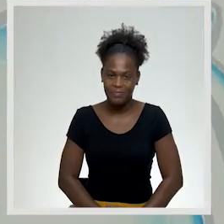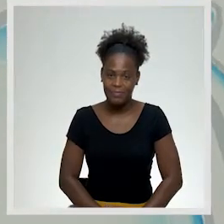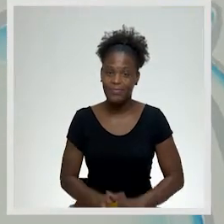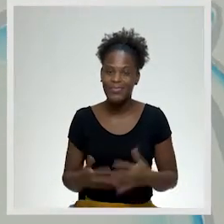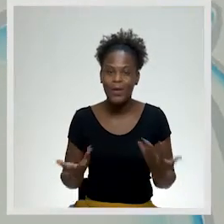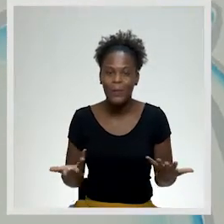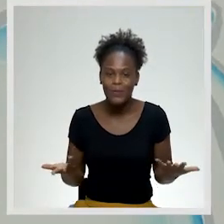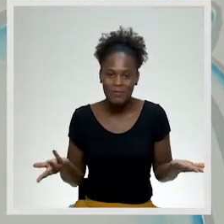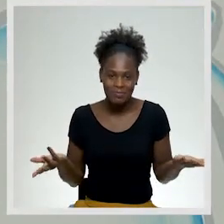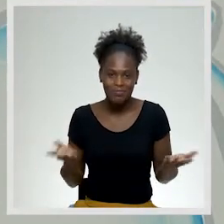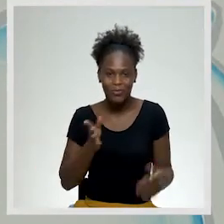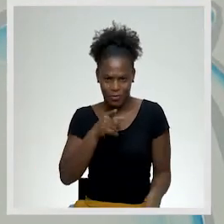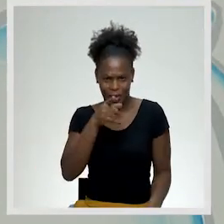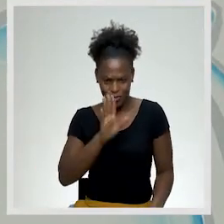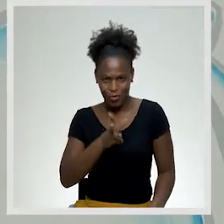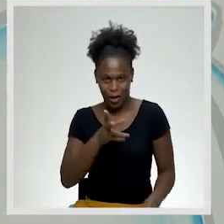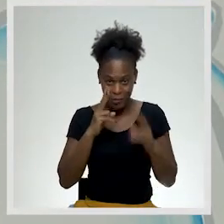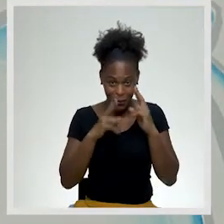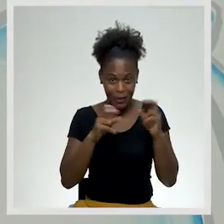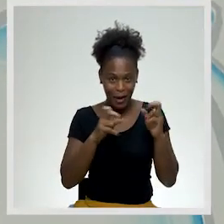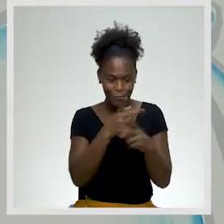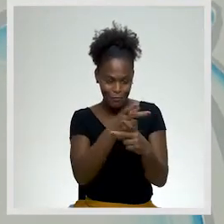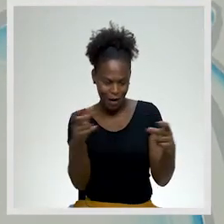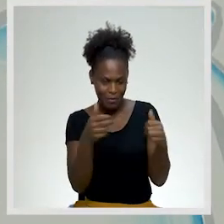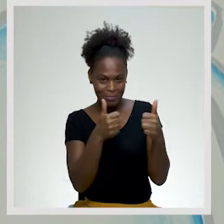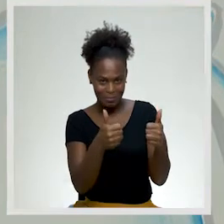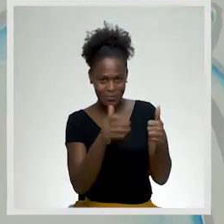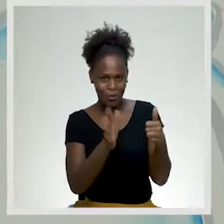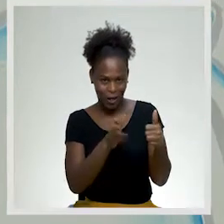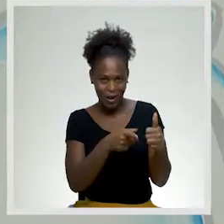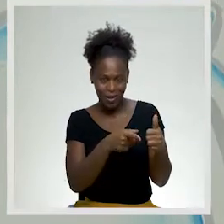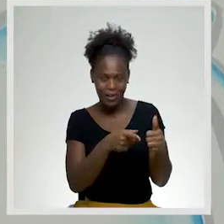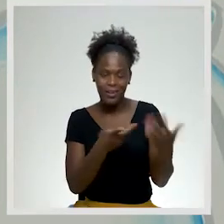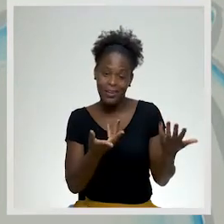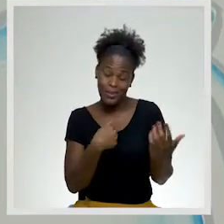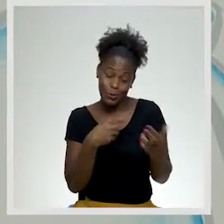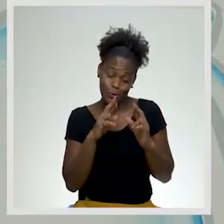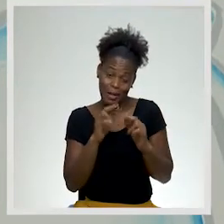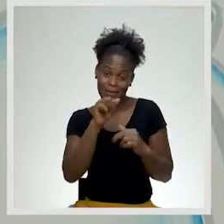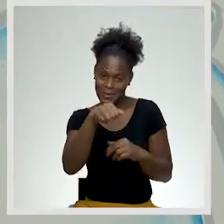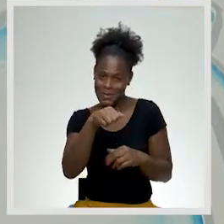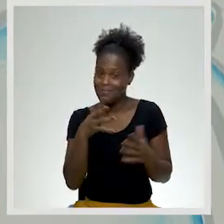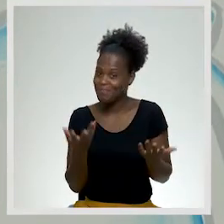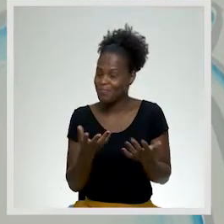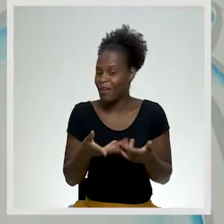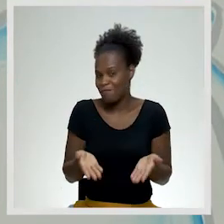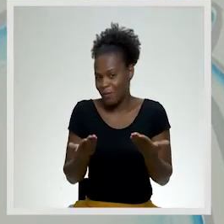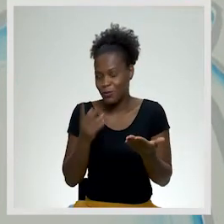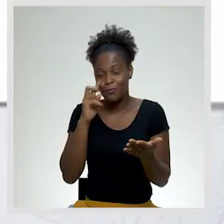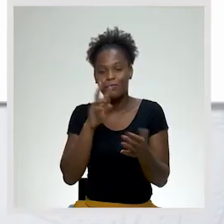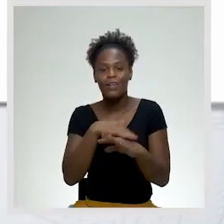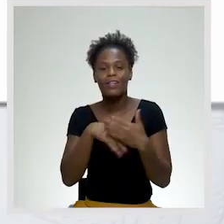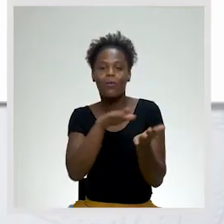E então, já encontraram as afirmações corretas? Eu espero que sim. Então, vamos à